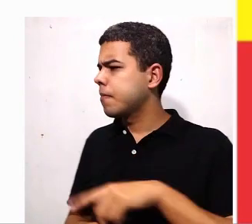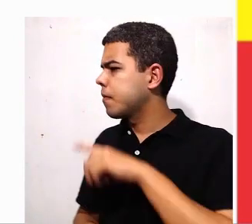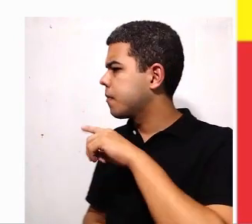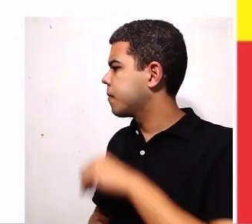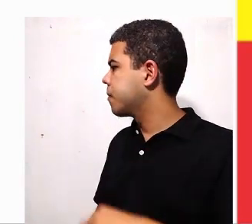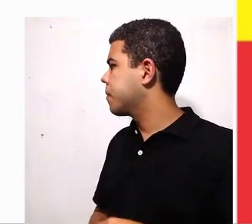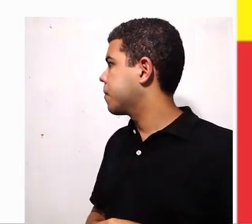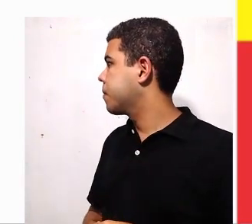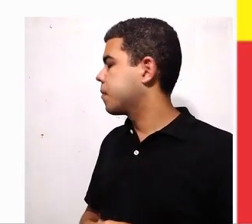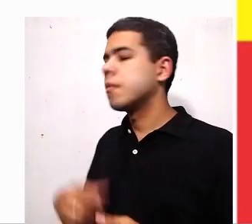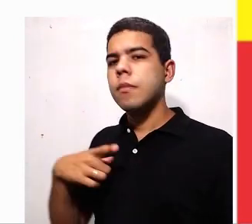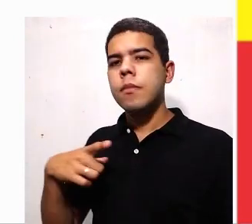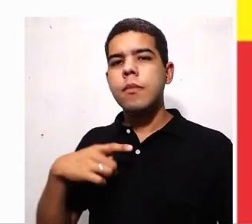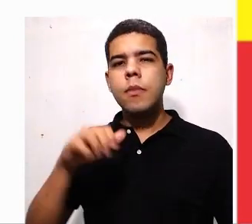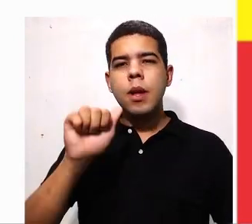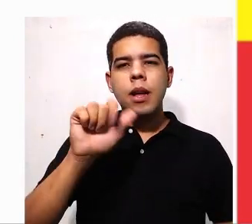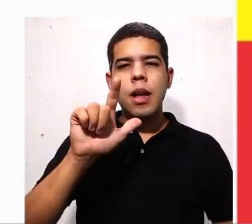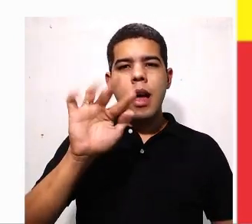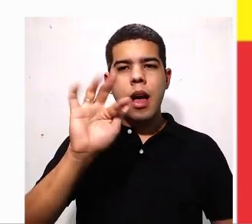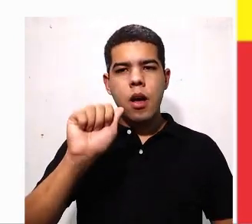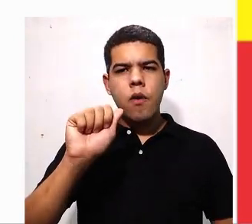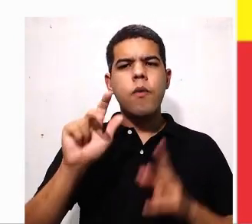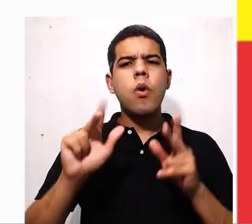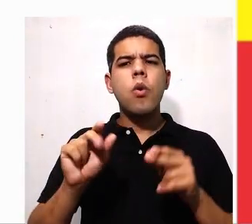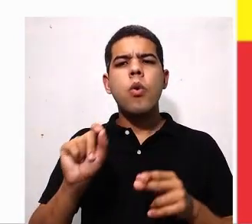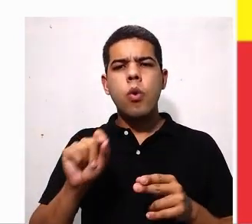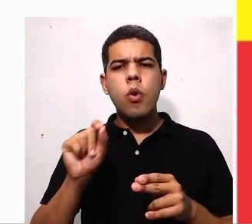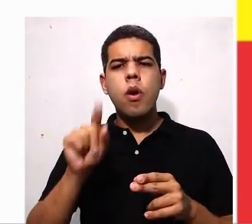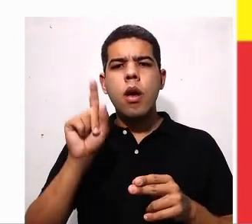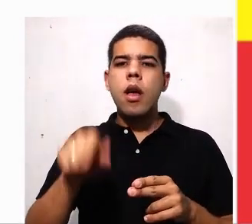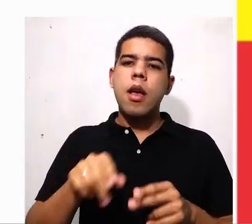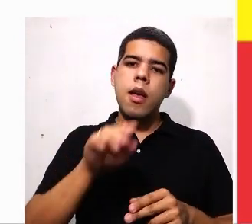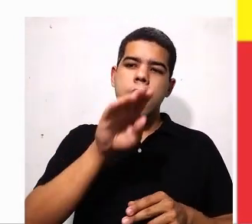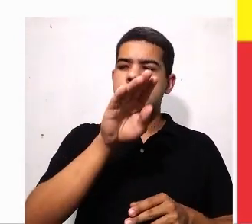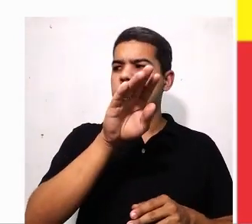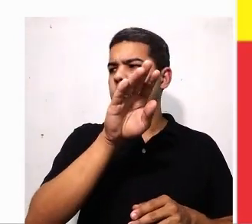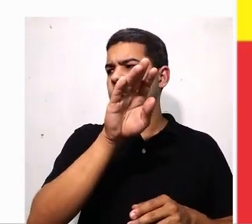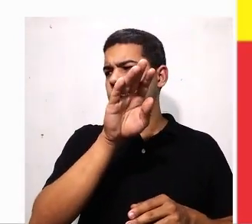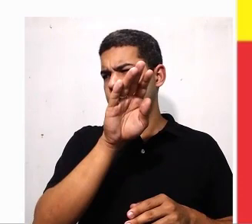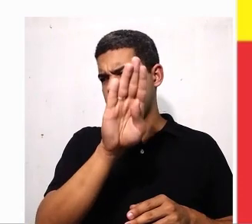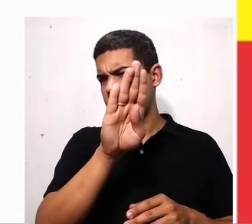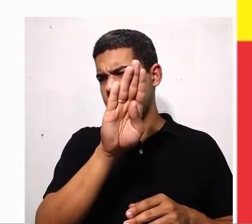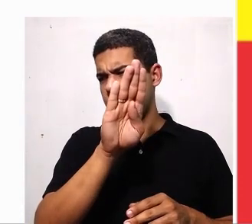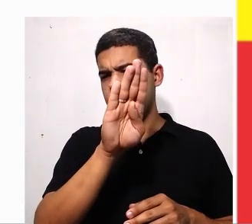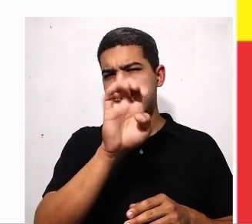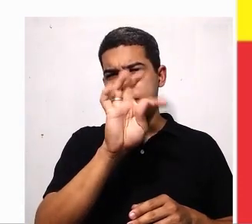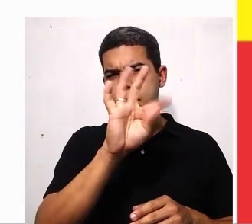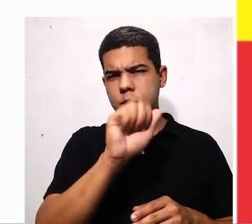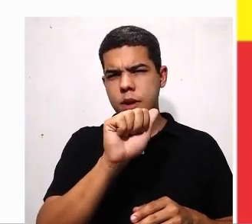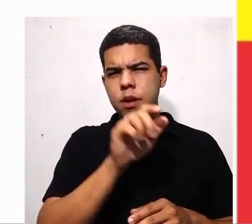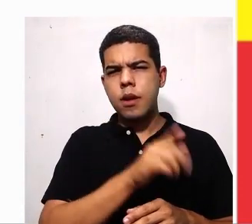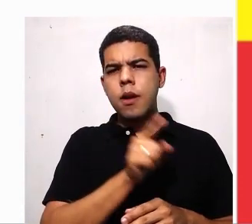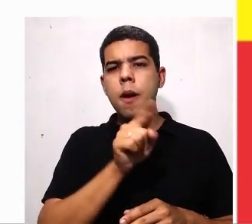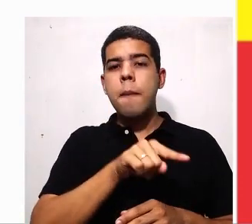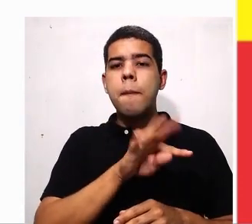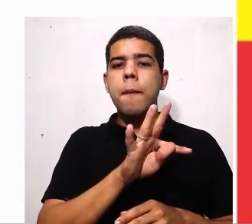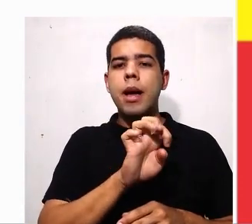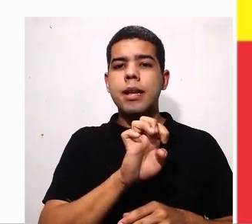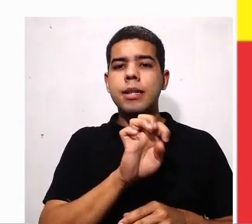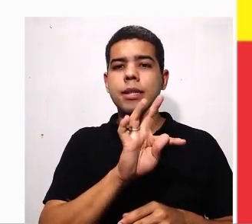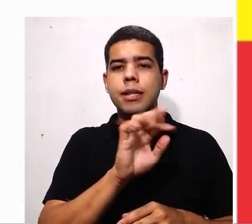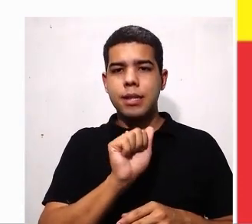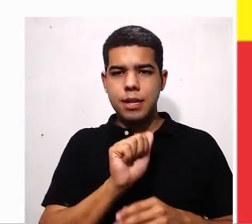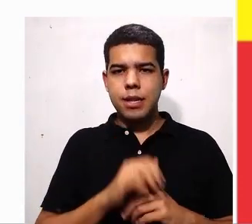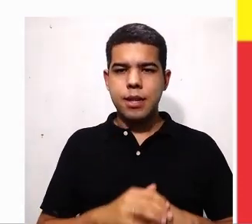veja aí que existe um ângulo externo, que é o alfa, vai ser igual a quem? A soma de beta mais teta. Então, alfa, o